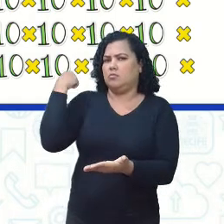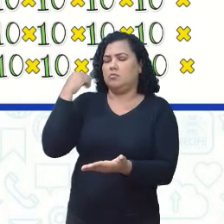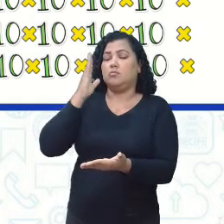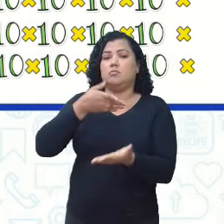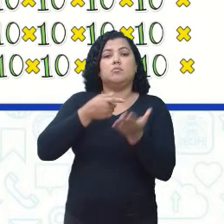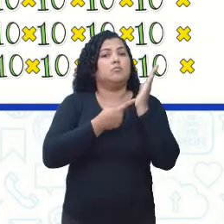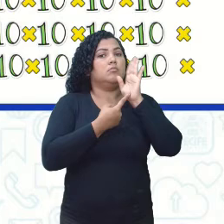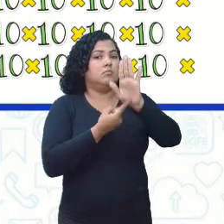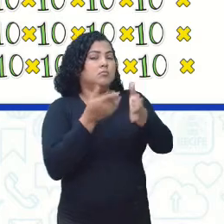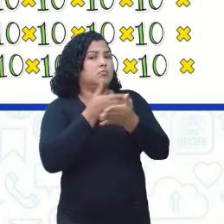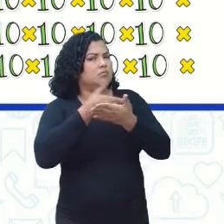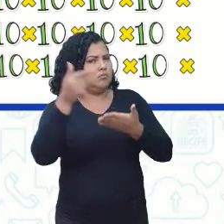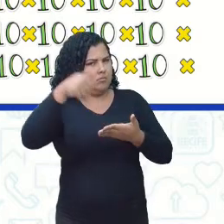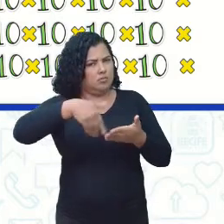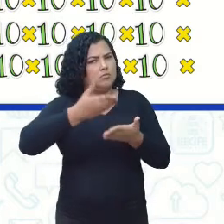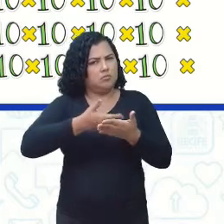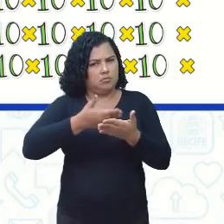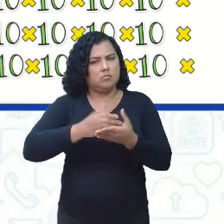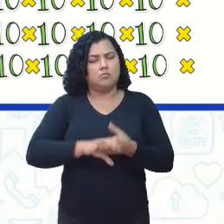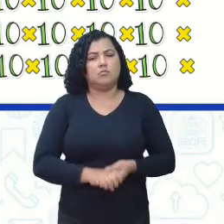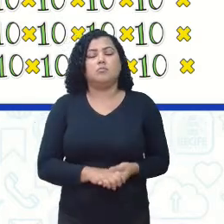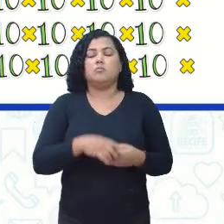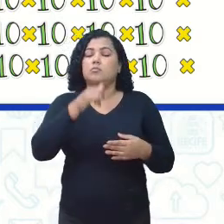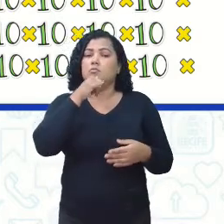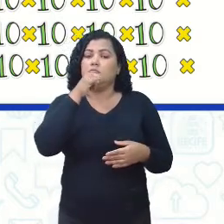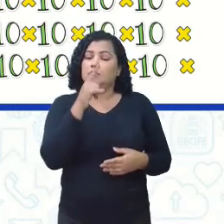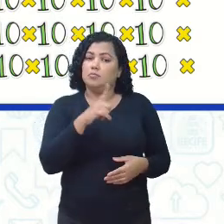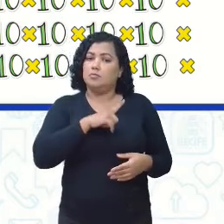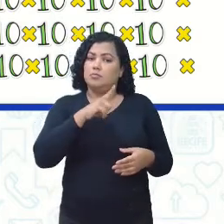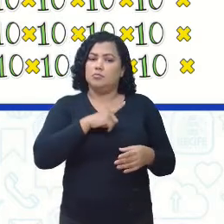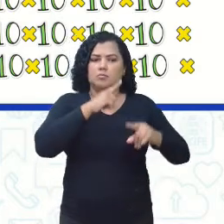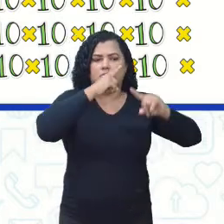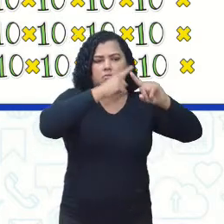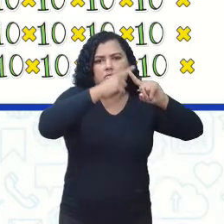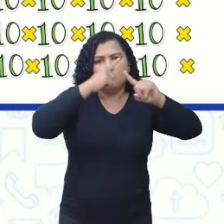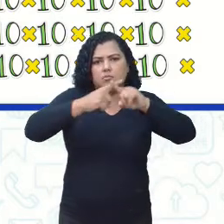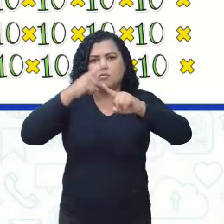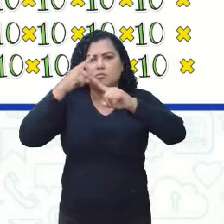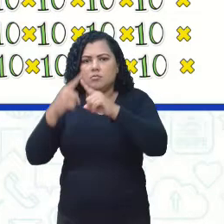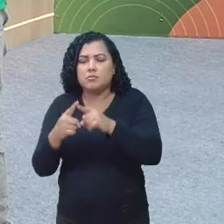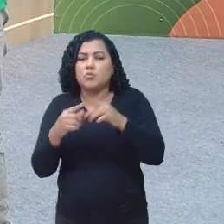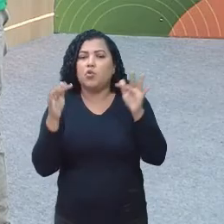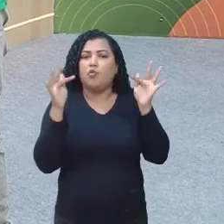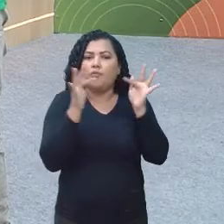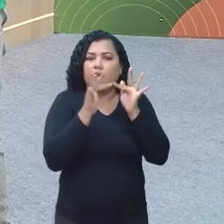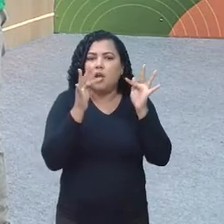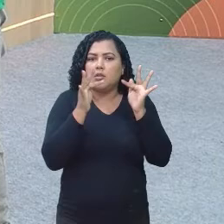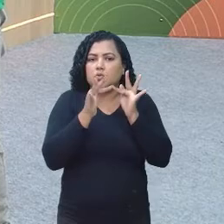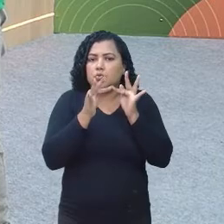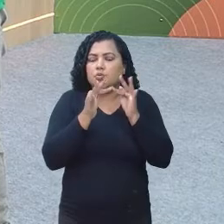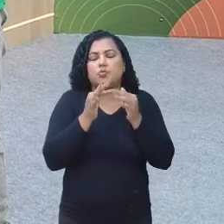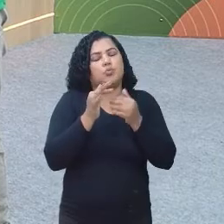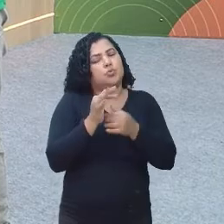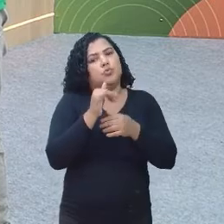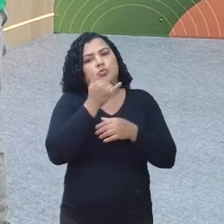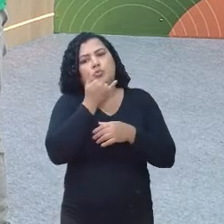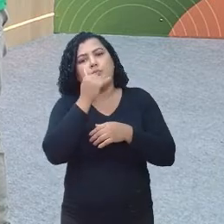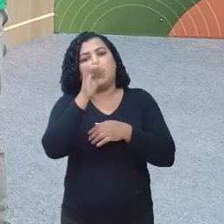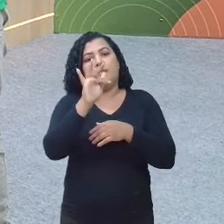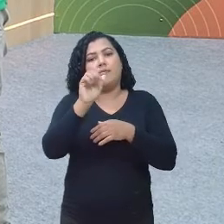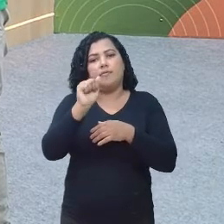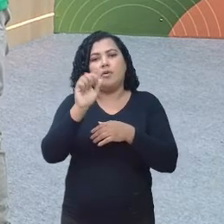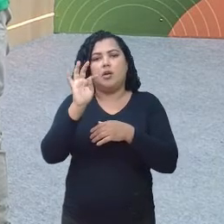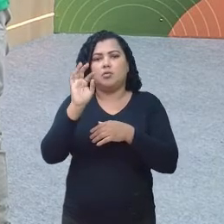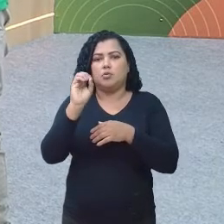uma multiplicação onde os fatores são sempre iguais, eu vou ter como representar essa multiplicação só